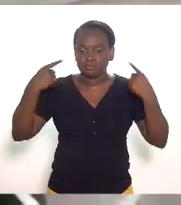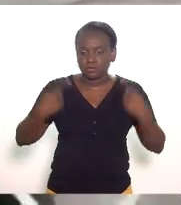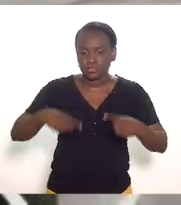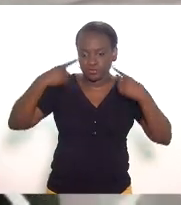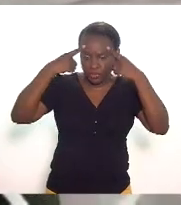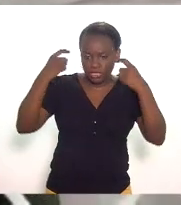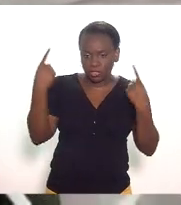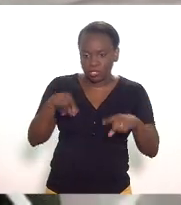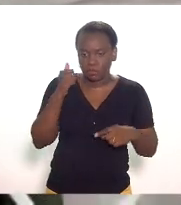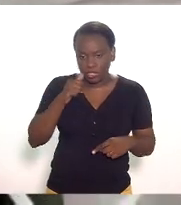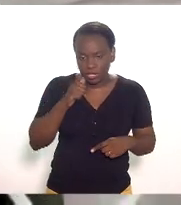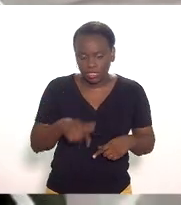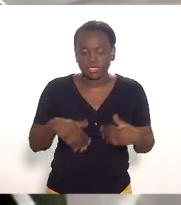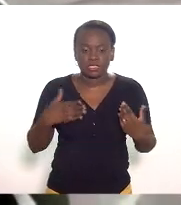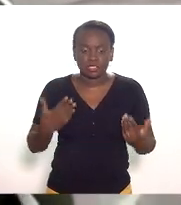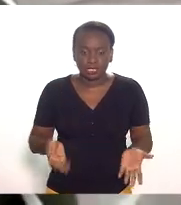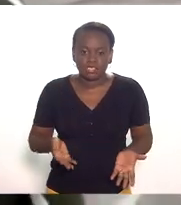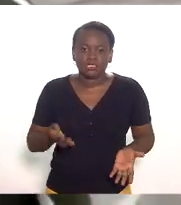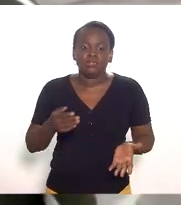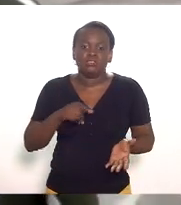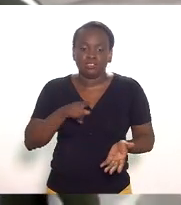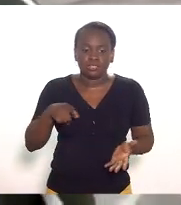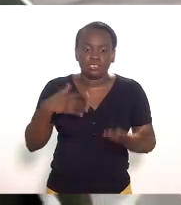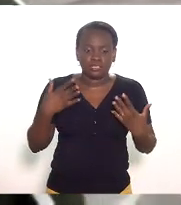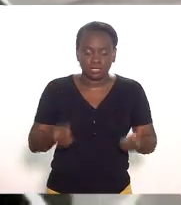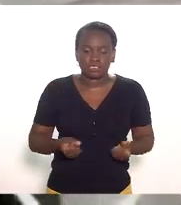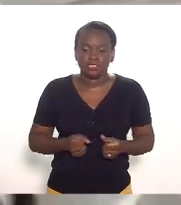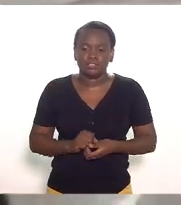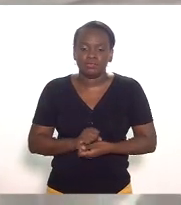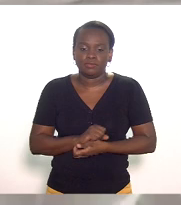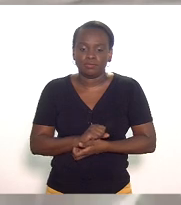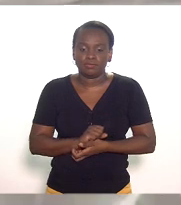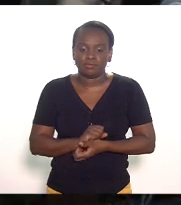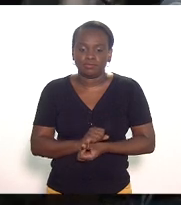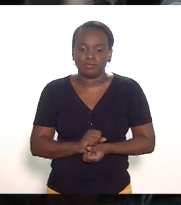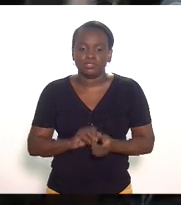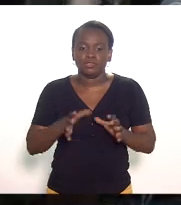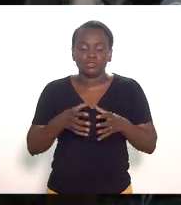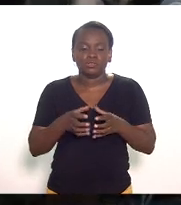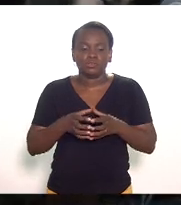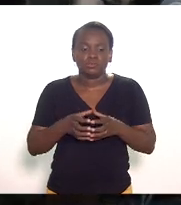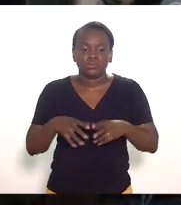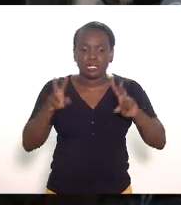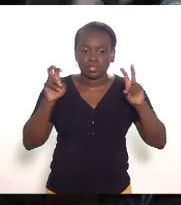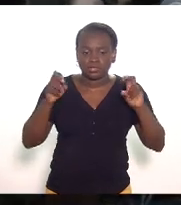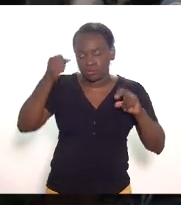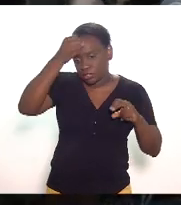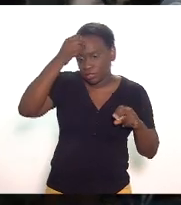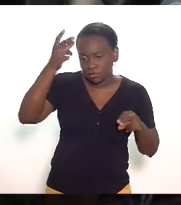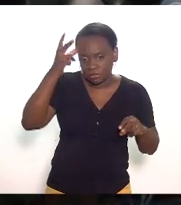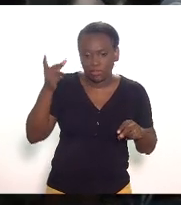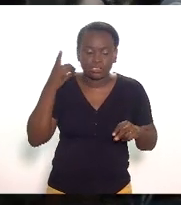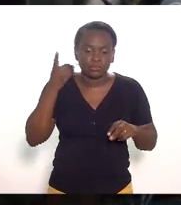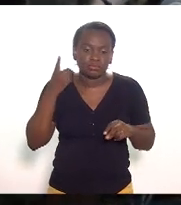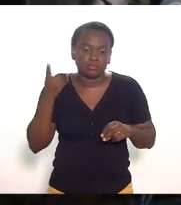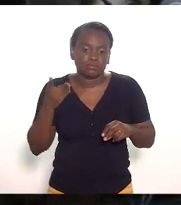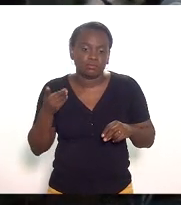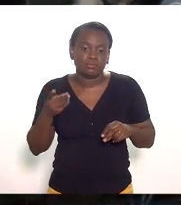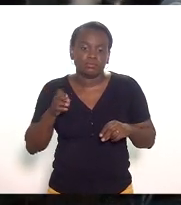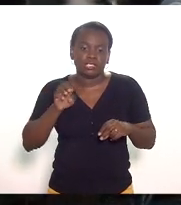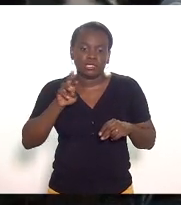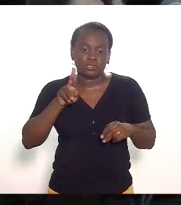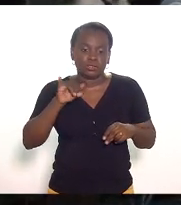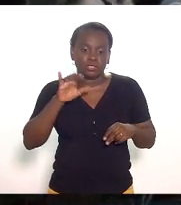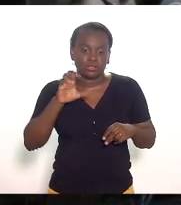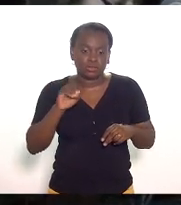da violência contra a mulher. Portanto, nosso parecer é favorável. Pela Comissão de Assuntos Municipais, deputado Eurico